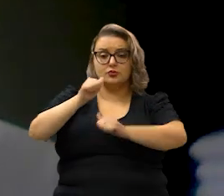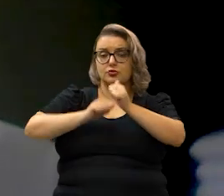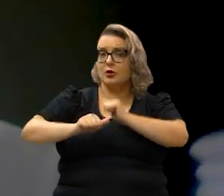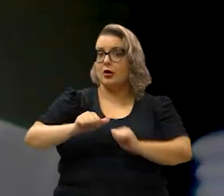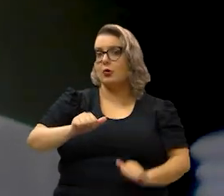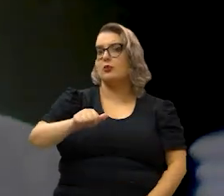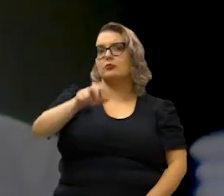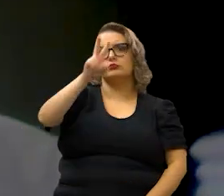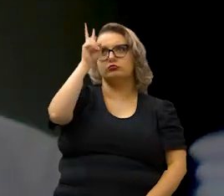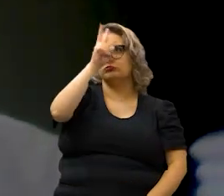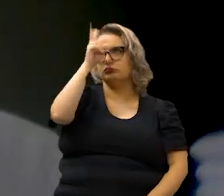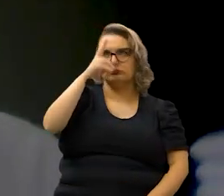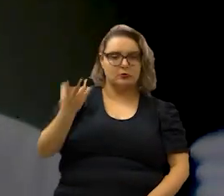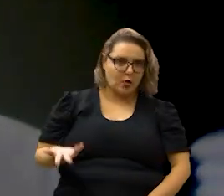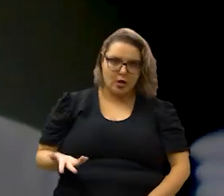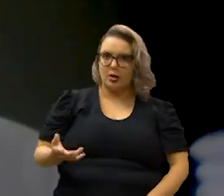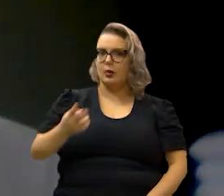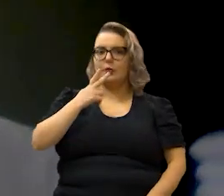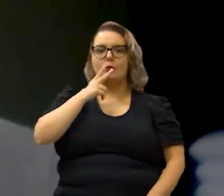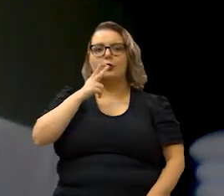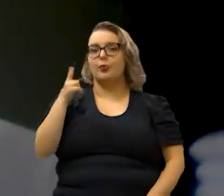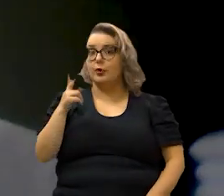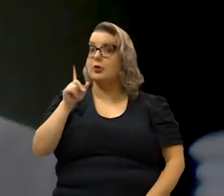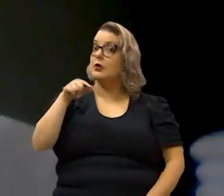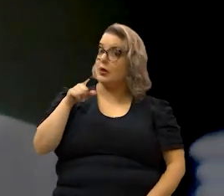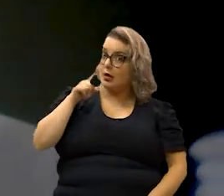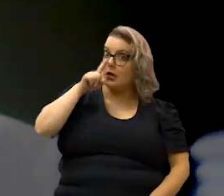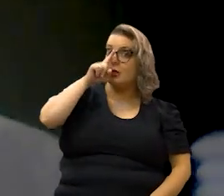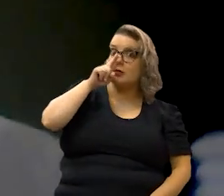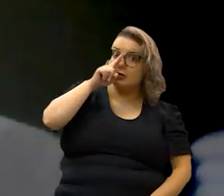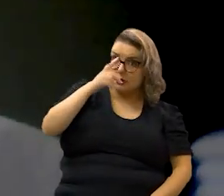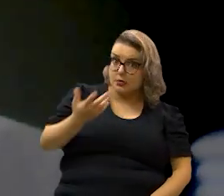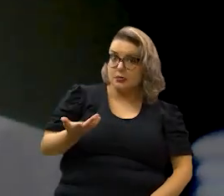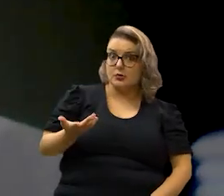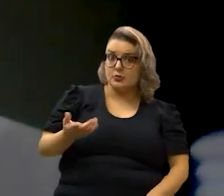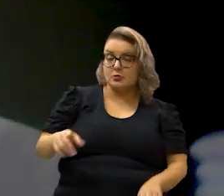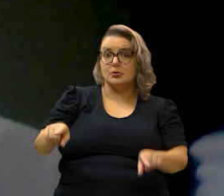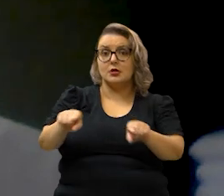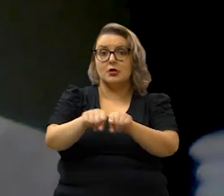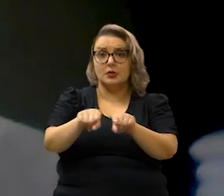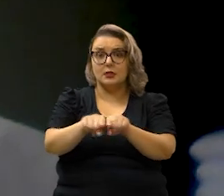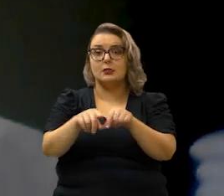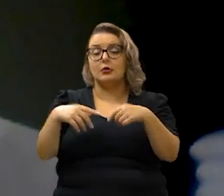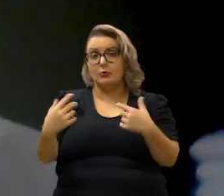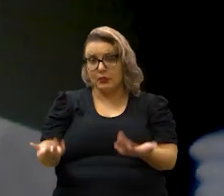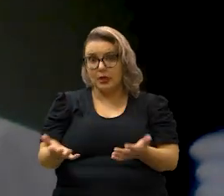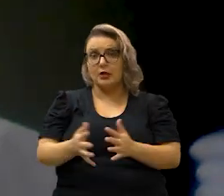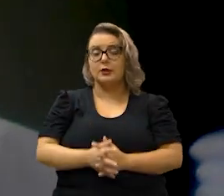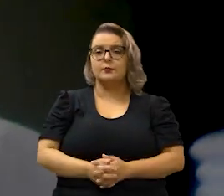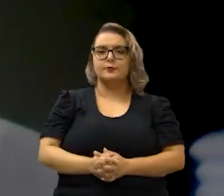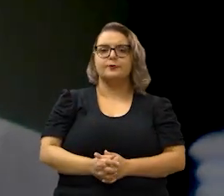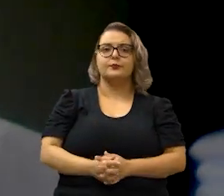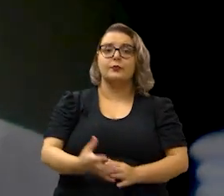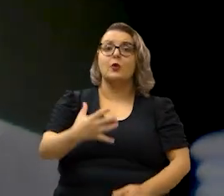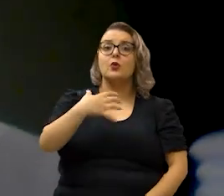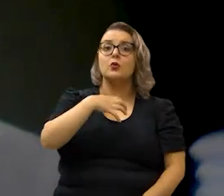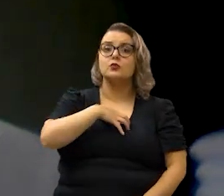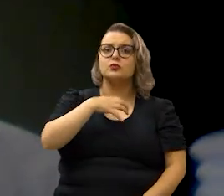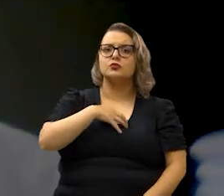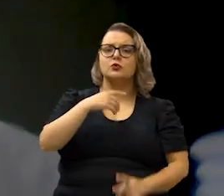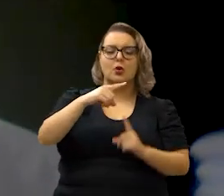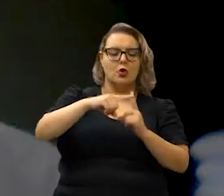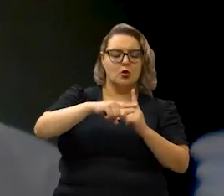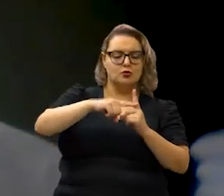de cigarro, e que são fatores de risco, e, além disso, a condição do